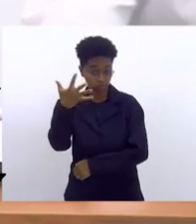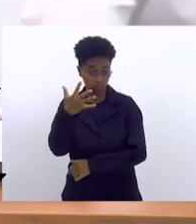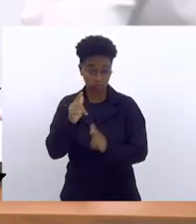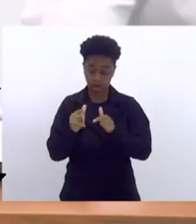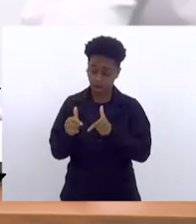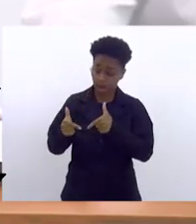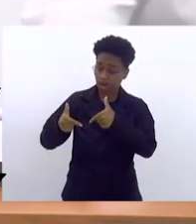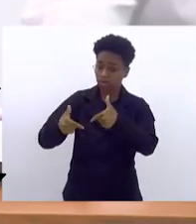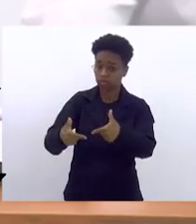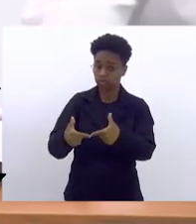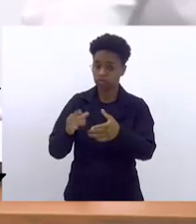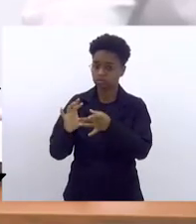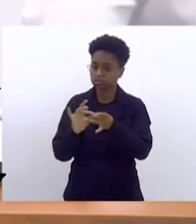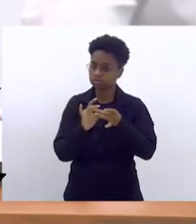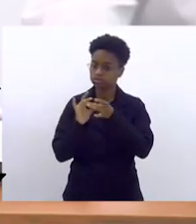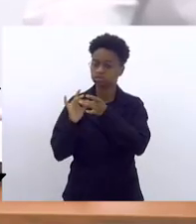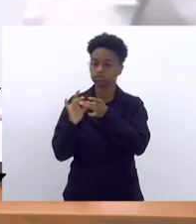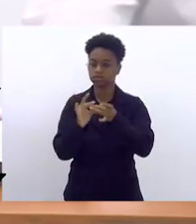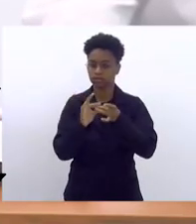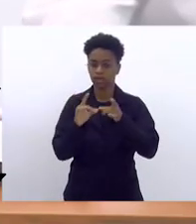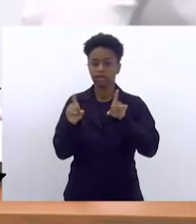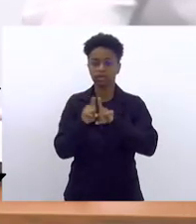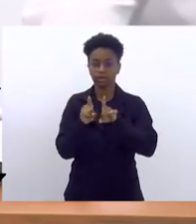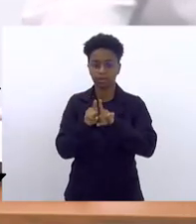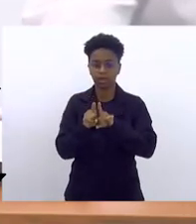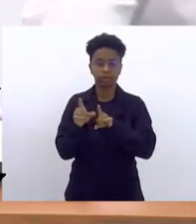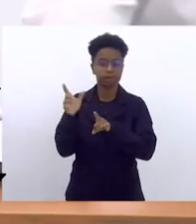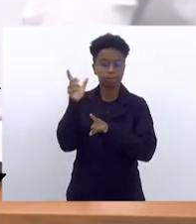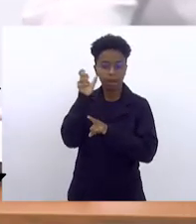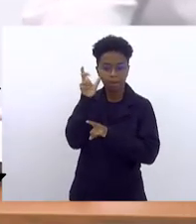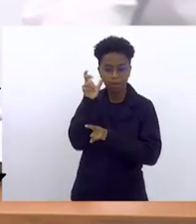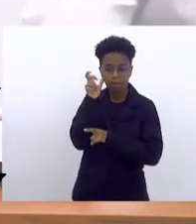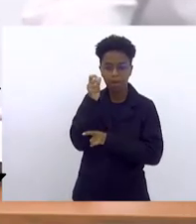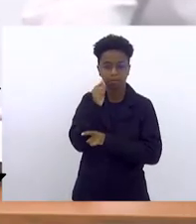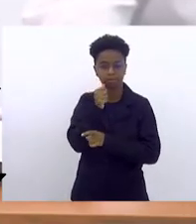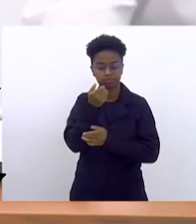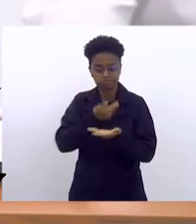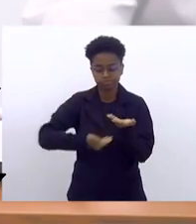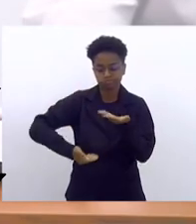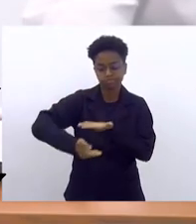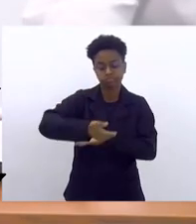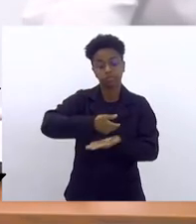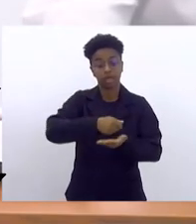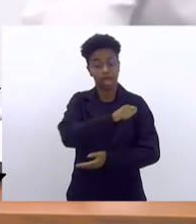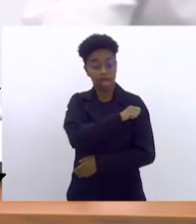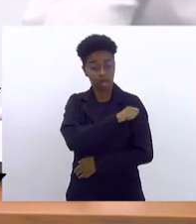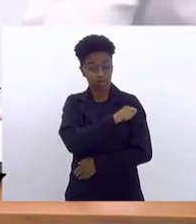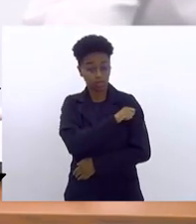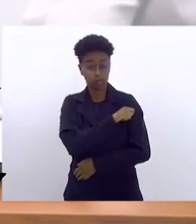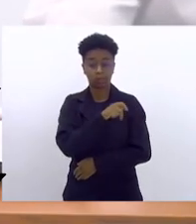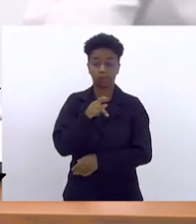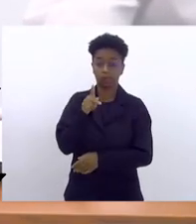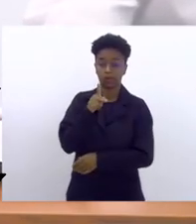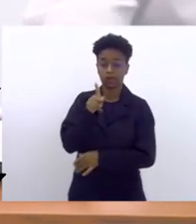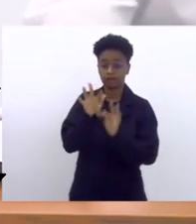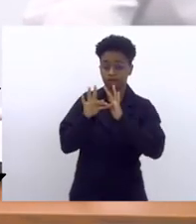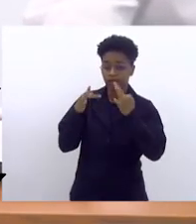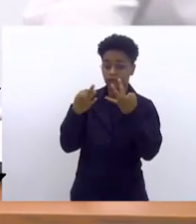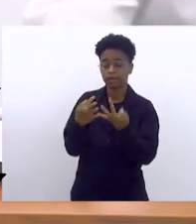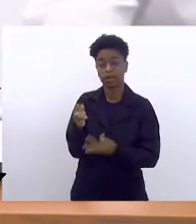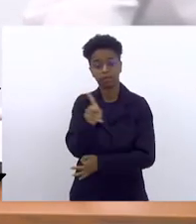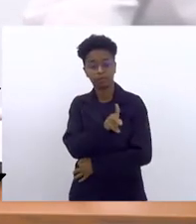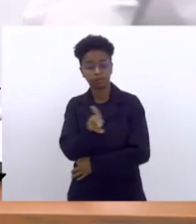conjuntamente e ouvindo alunos, pais, professores, diretores, funcionários